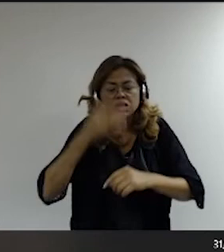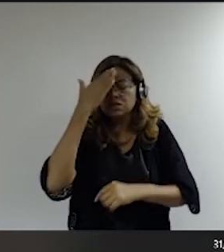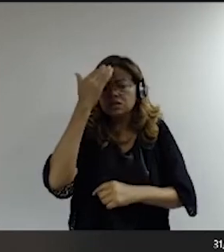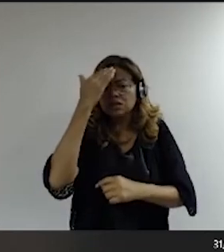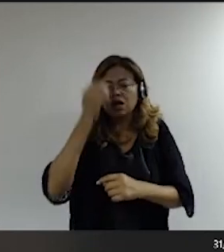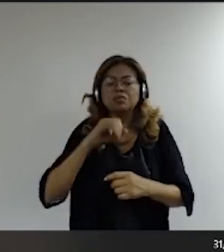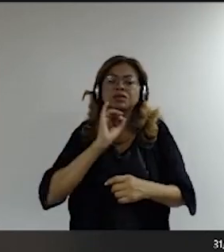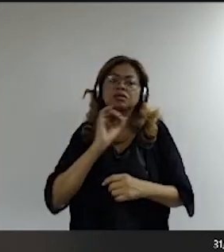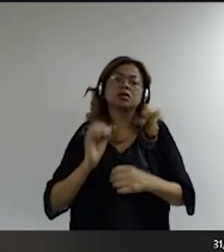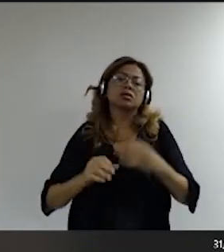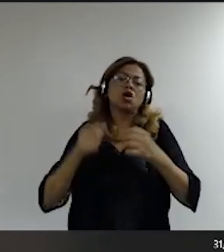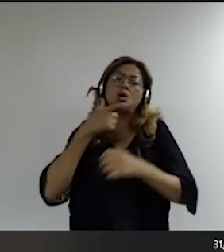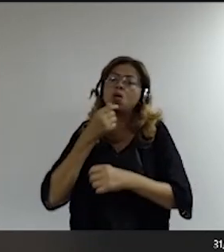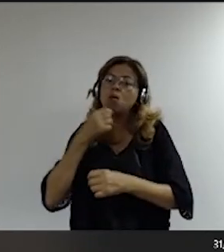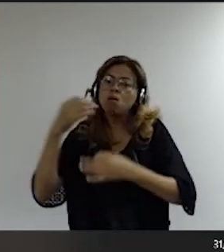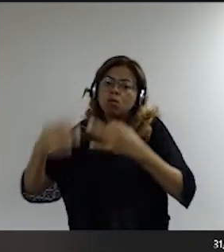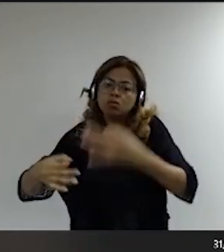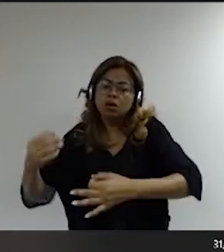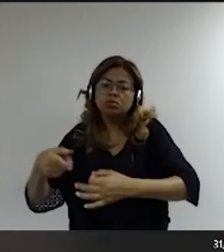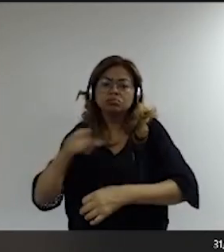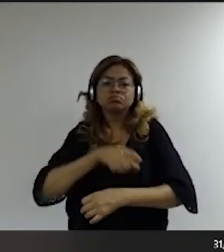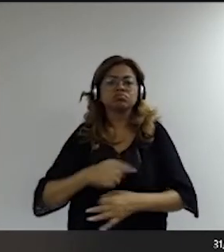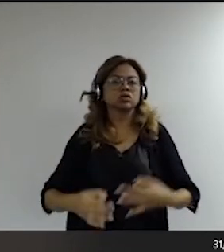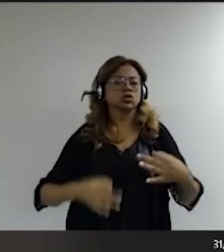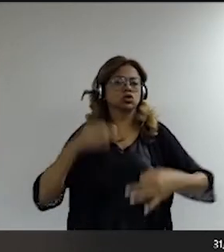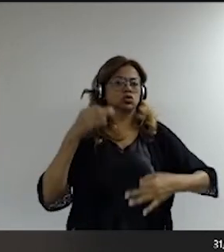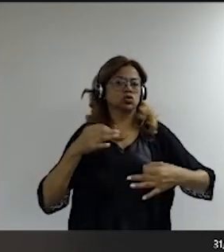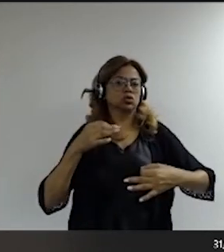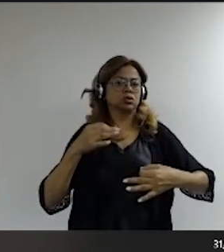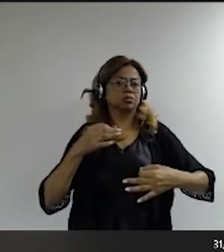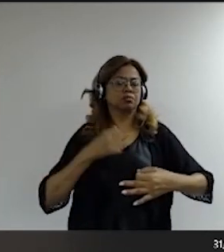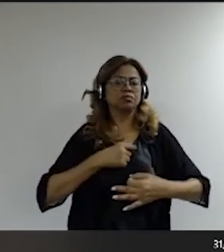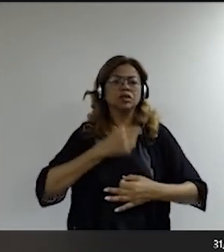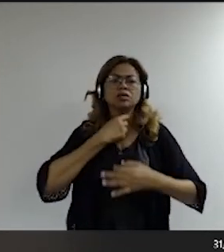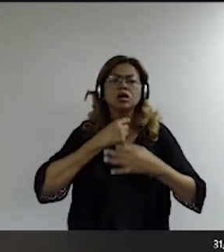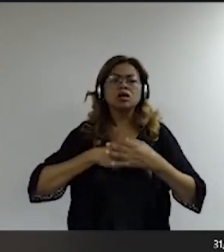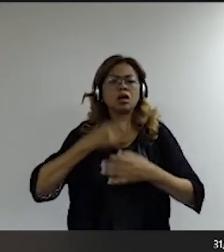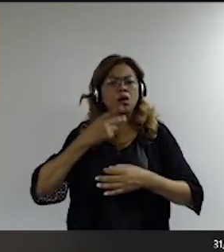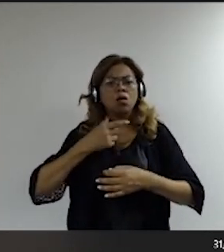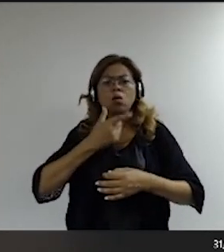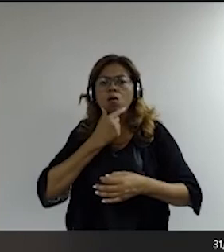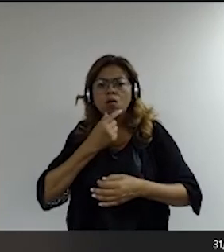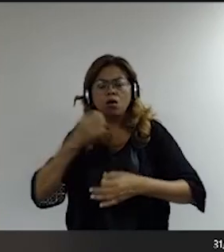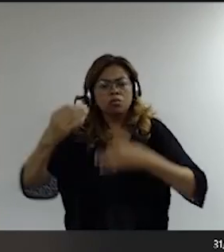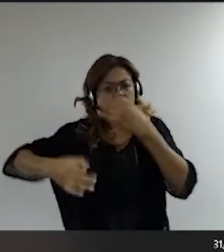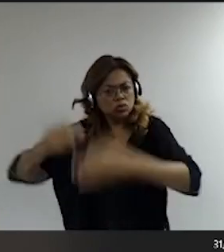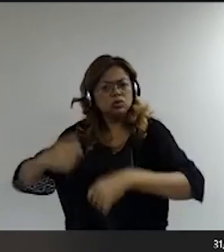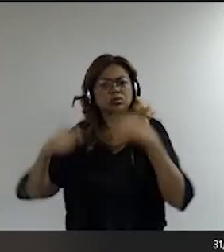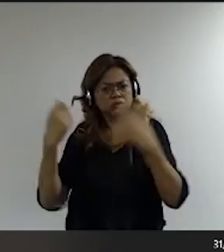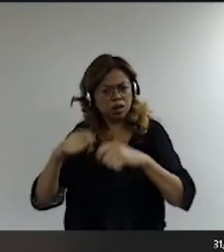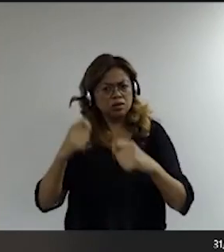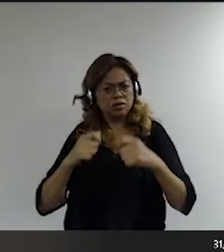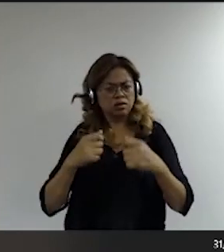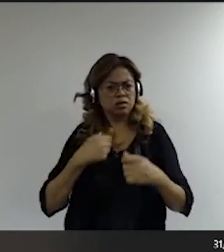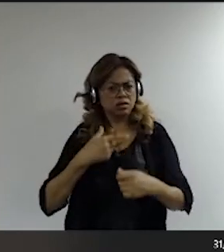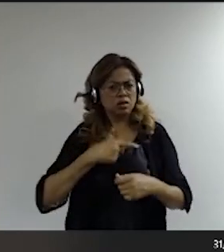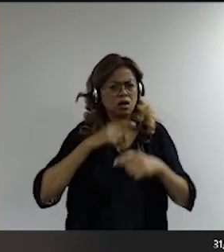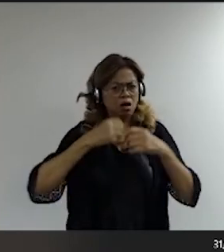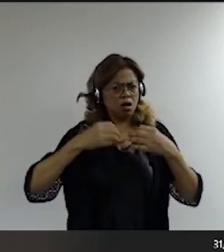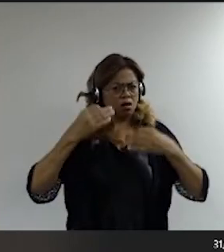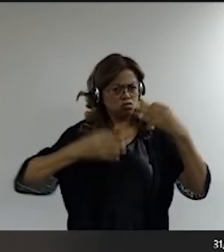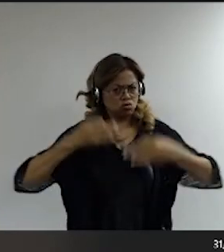justiça por um homem justo. O juiz deve ser imparcial, firme. Né? A justiça é cega, mas é